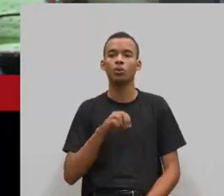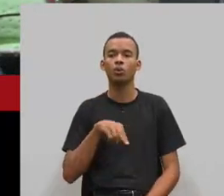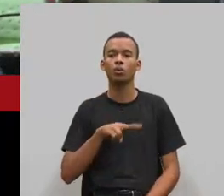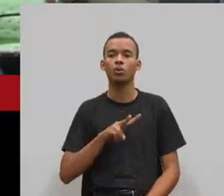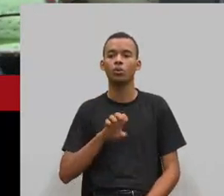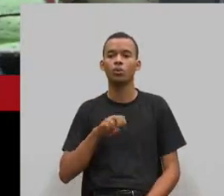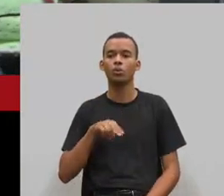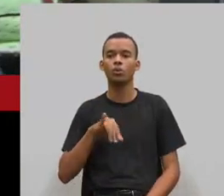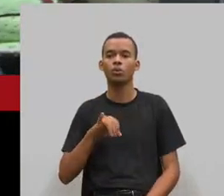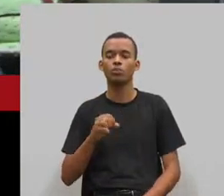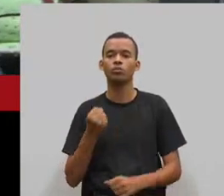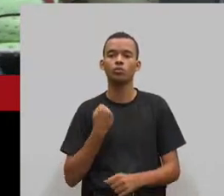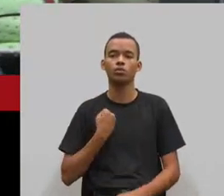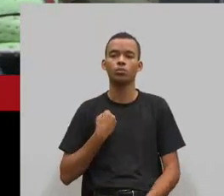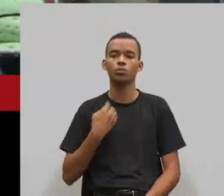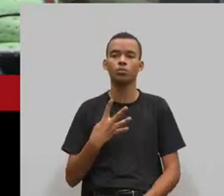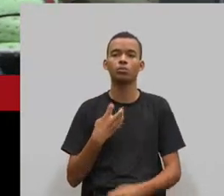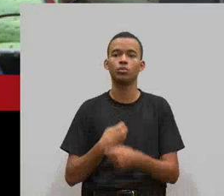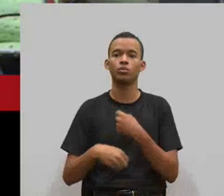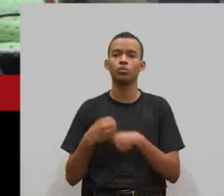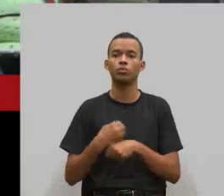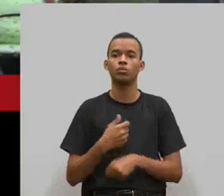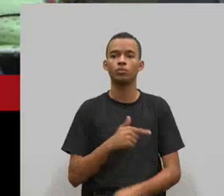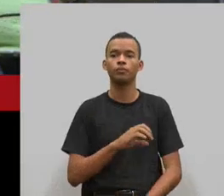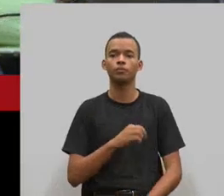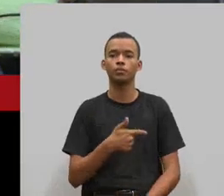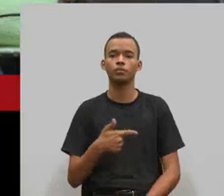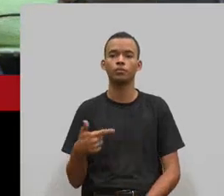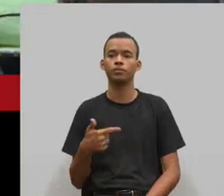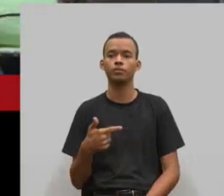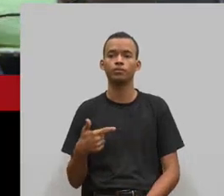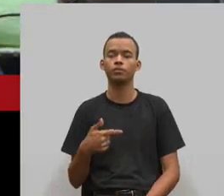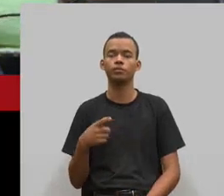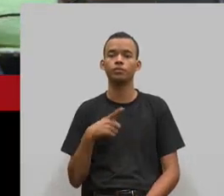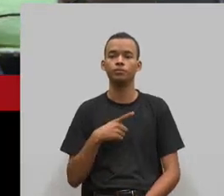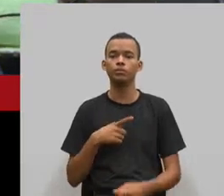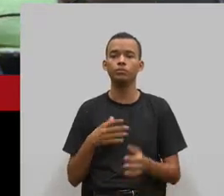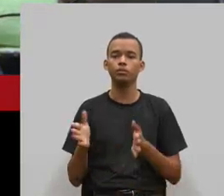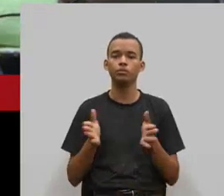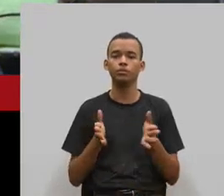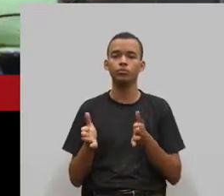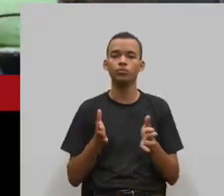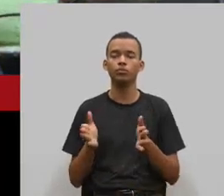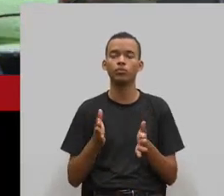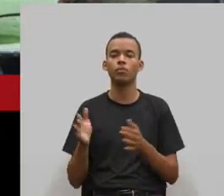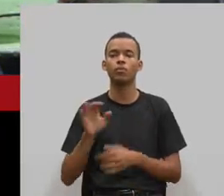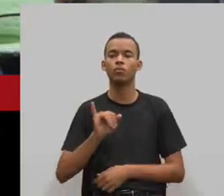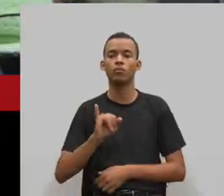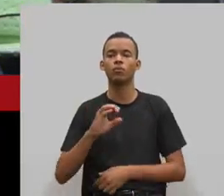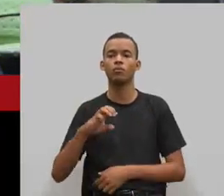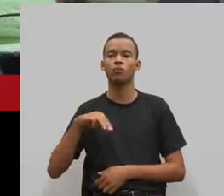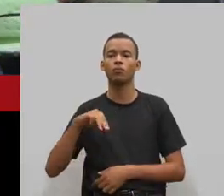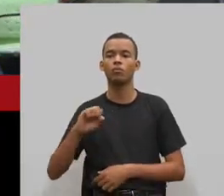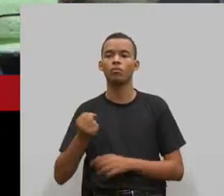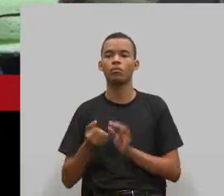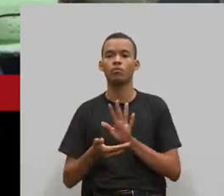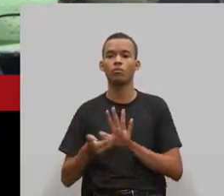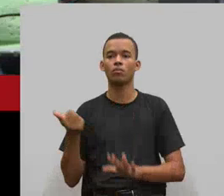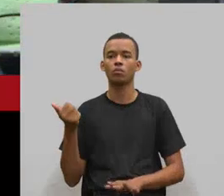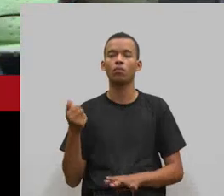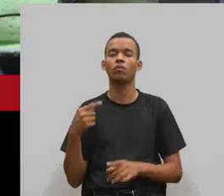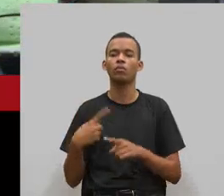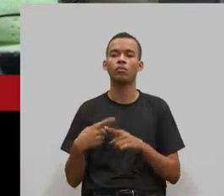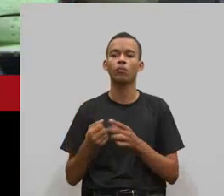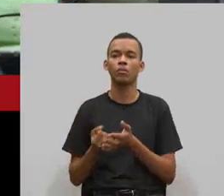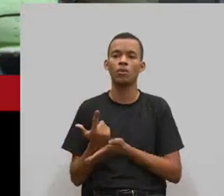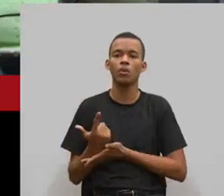27/1 de2022 que Para viabilizar a exerção de ICMS na aquisição de bicicletas